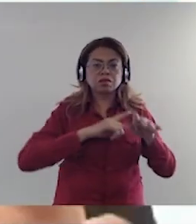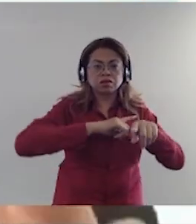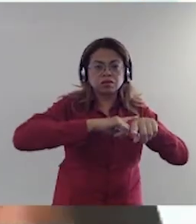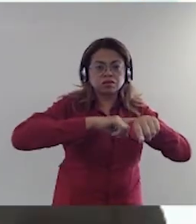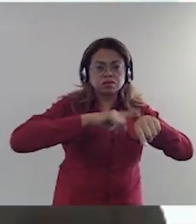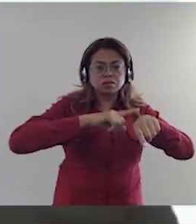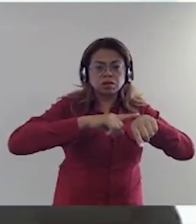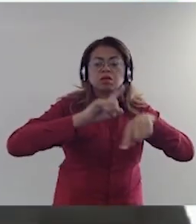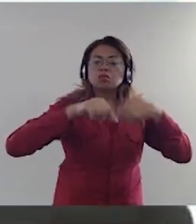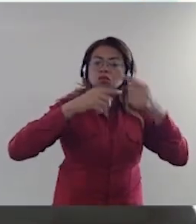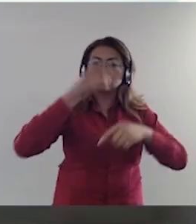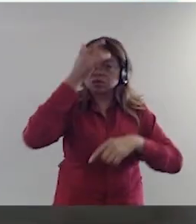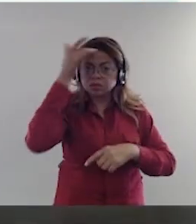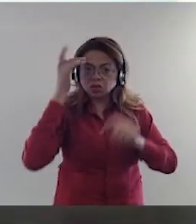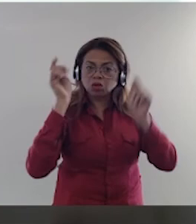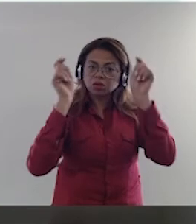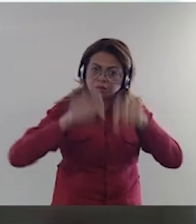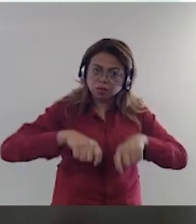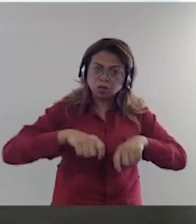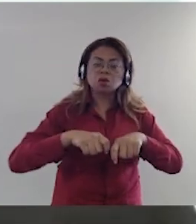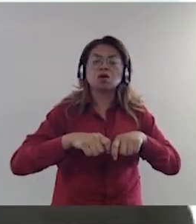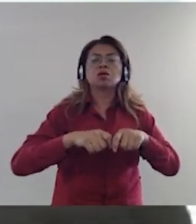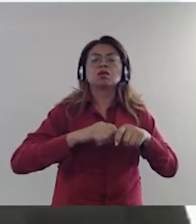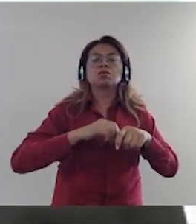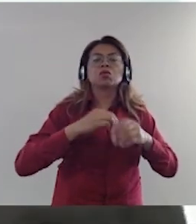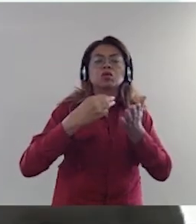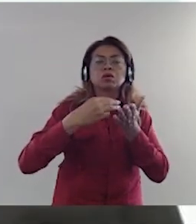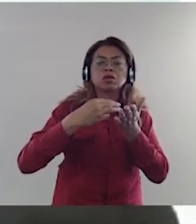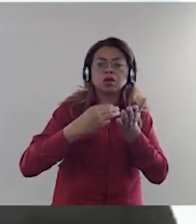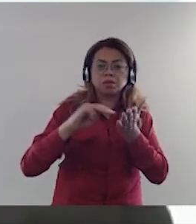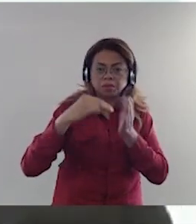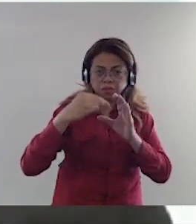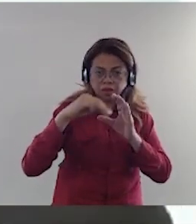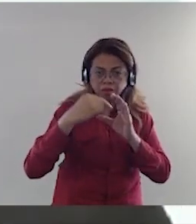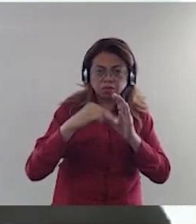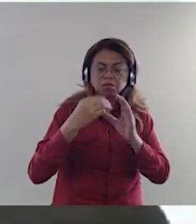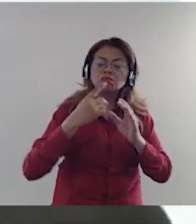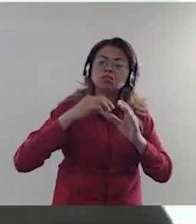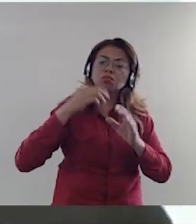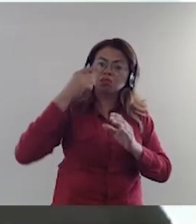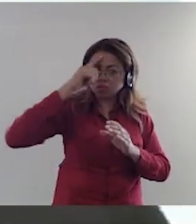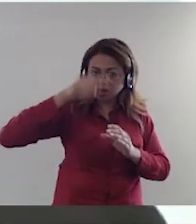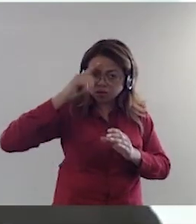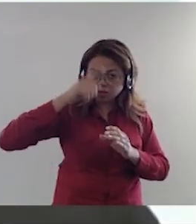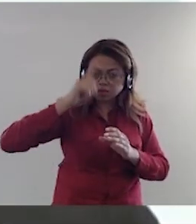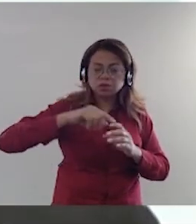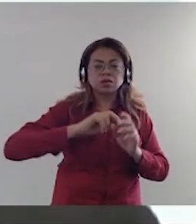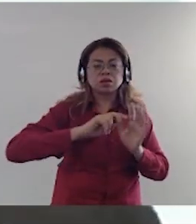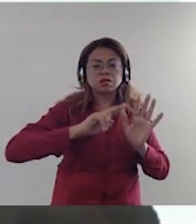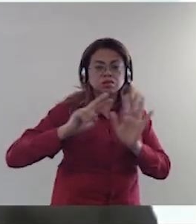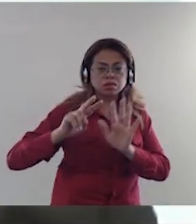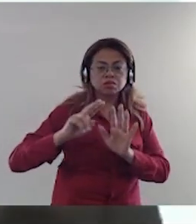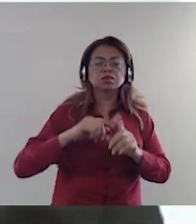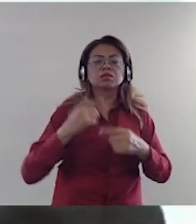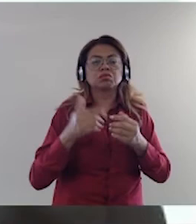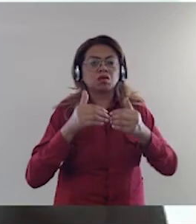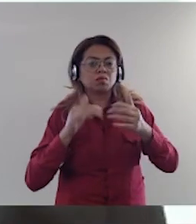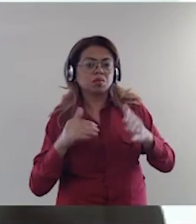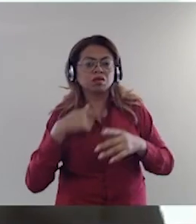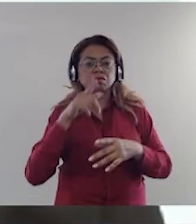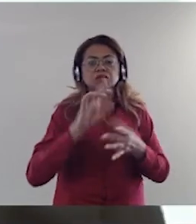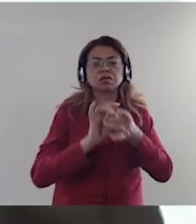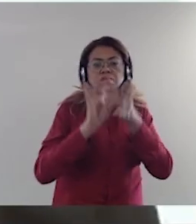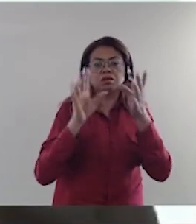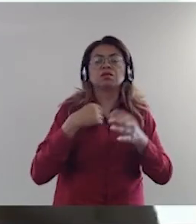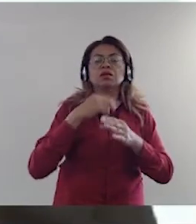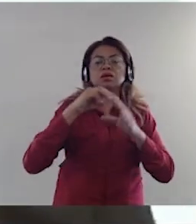as pessoas podem se manifestar por e-mail, né, uma pauta disponibilizada, né, e aí, inclusive, é importante que esses e-mails